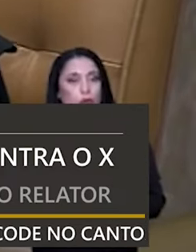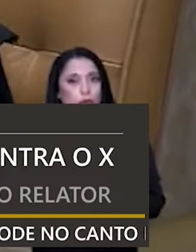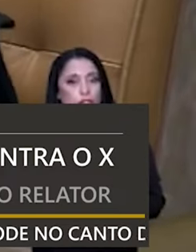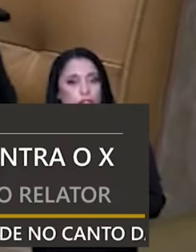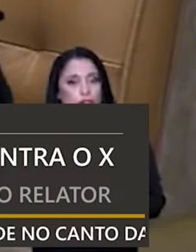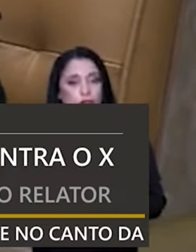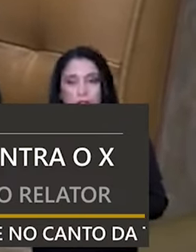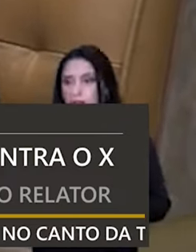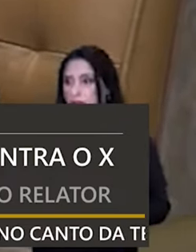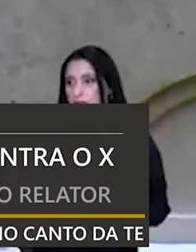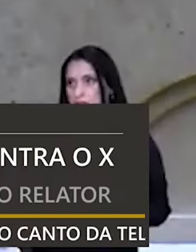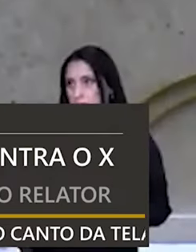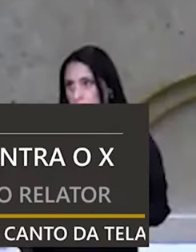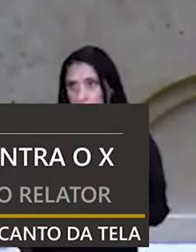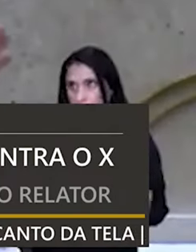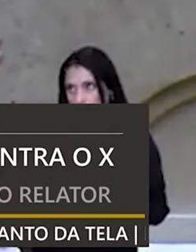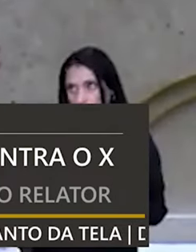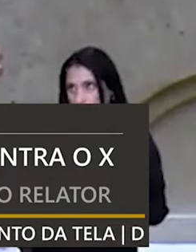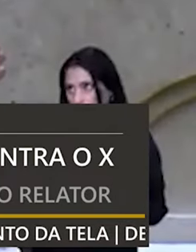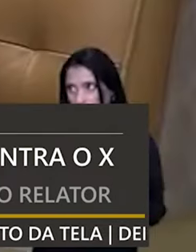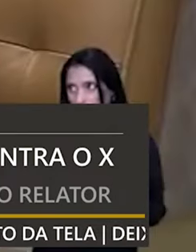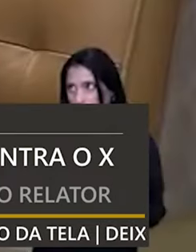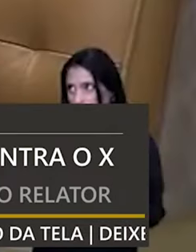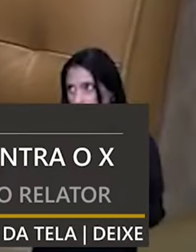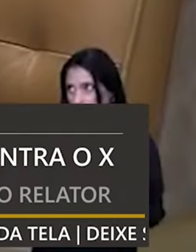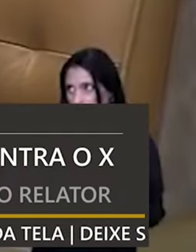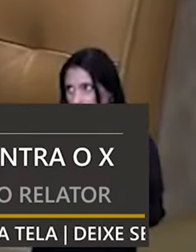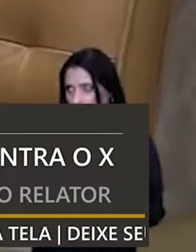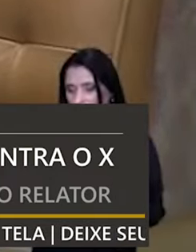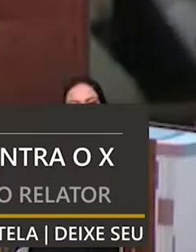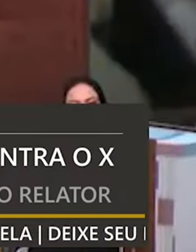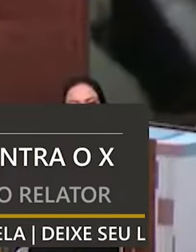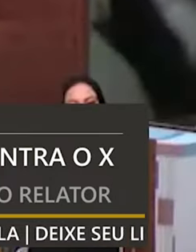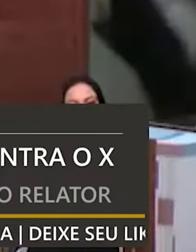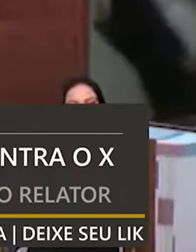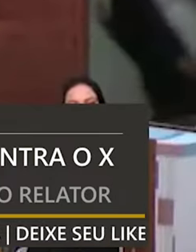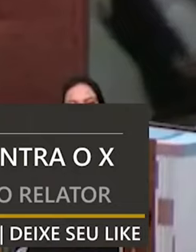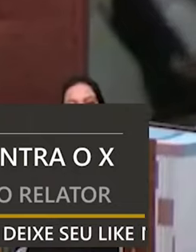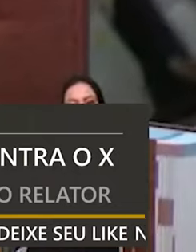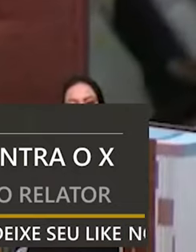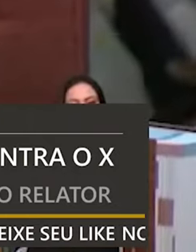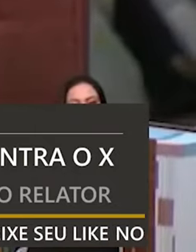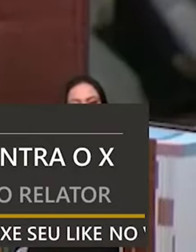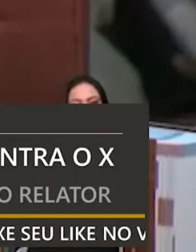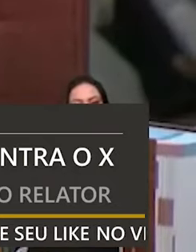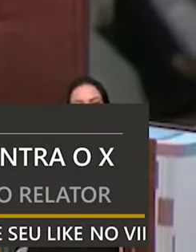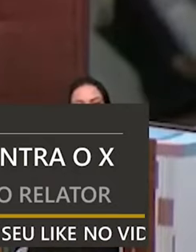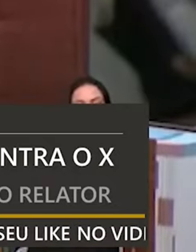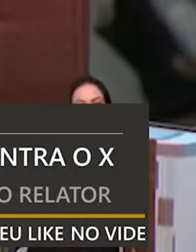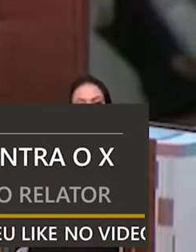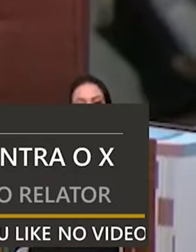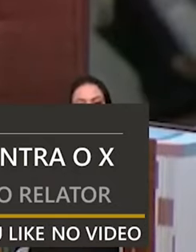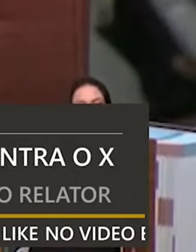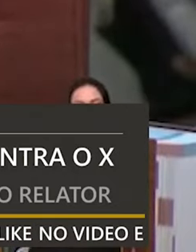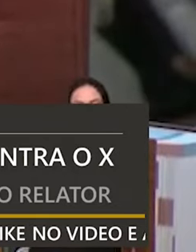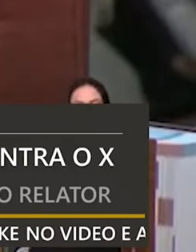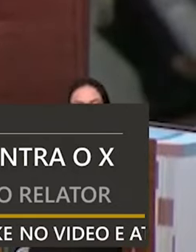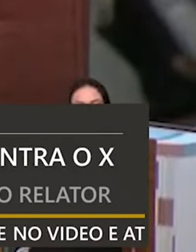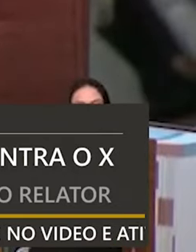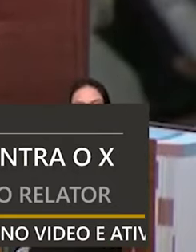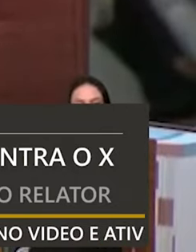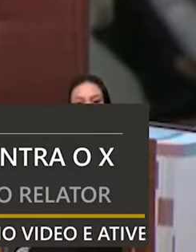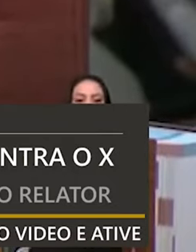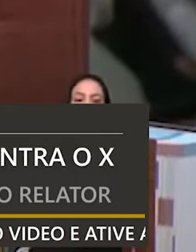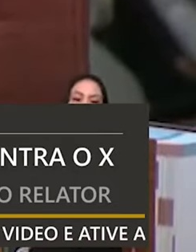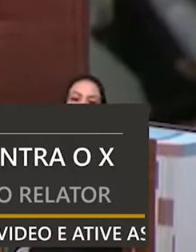confusão entre imunidade impunidade e corrupção não passarão sobre os juízes do Brasil Carmen Lúcia